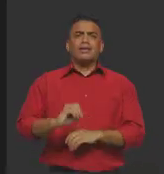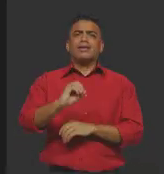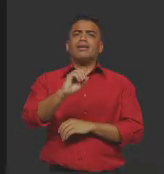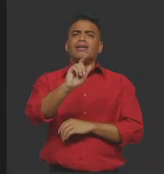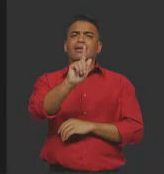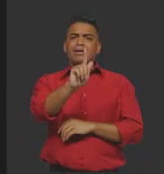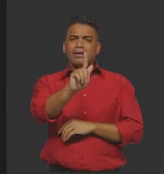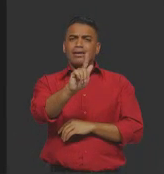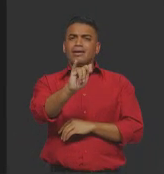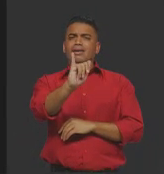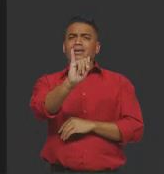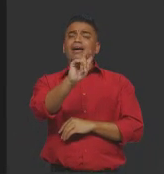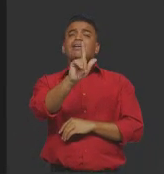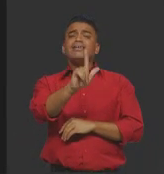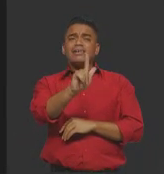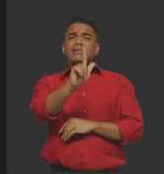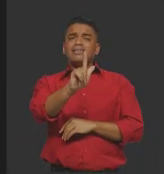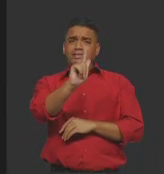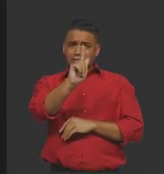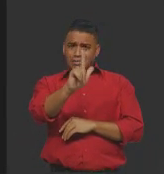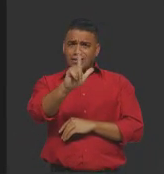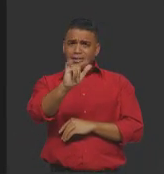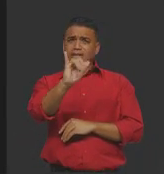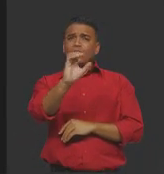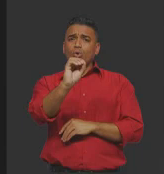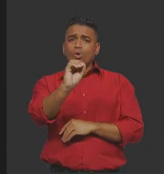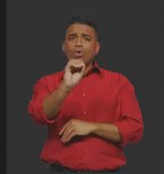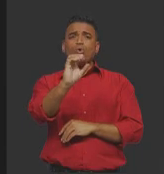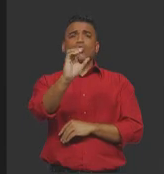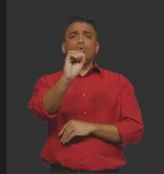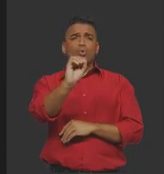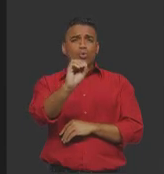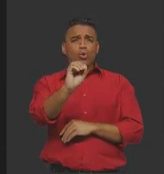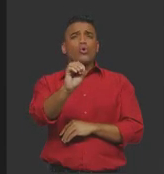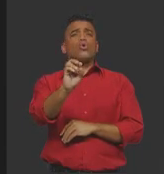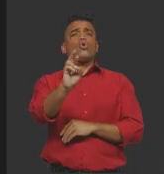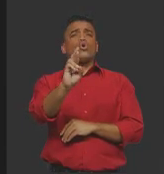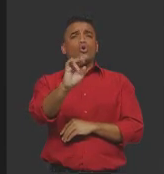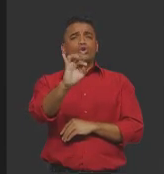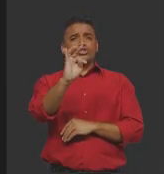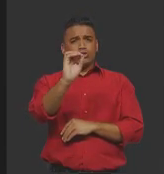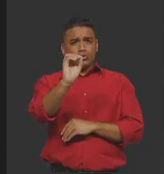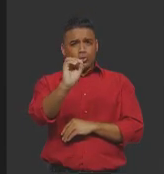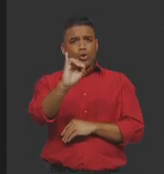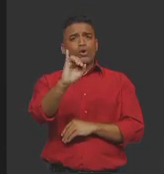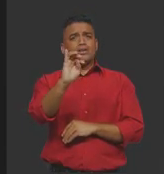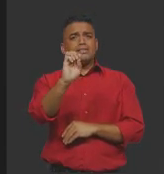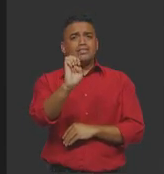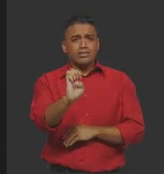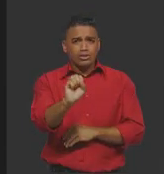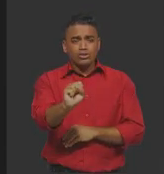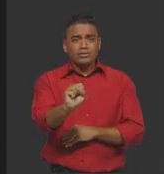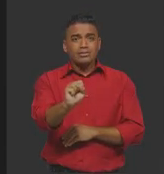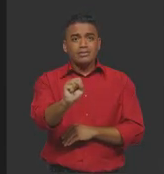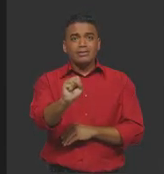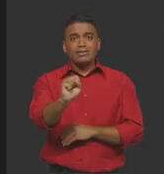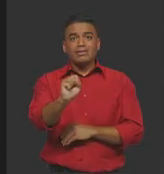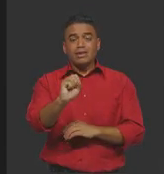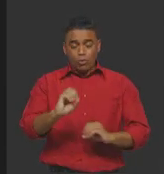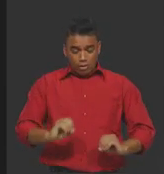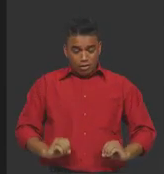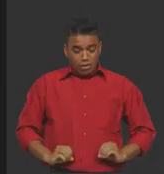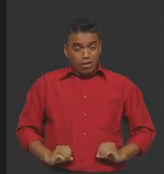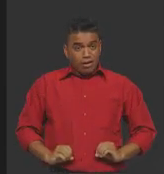glicocorticoides. Bom, o glicocorticoide ele já não é produzido na medula da suprarrenal, não é lá no meio da